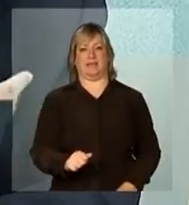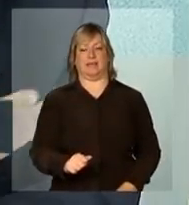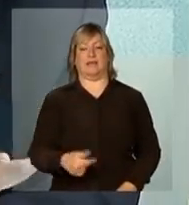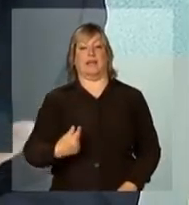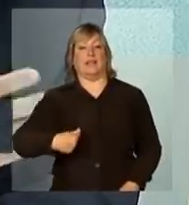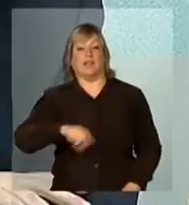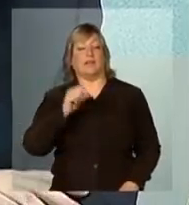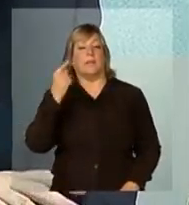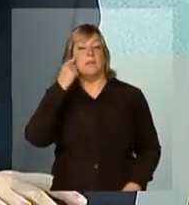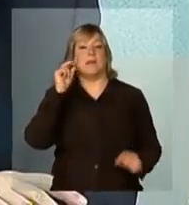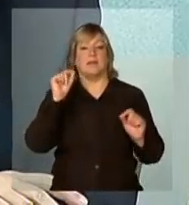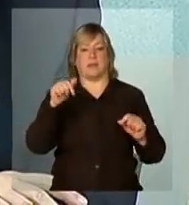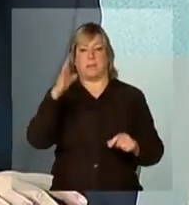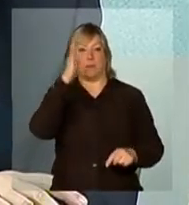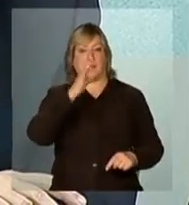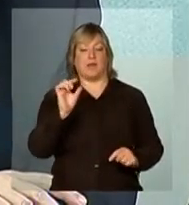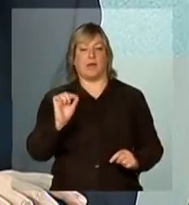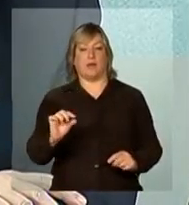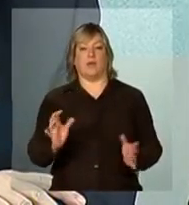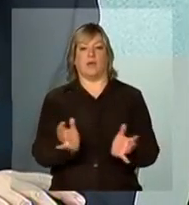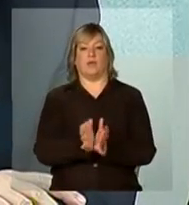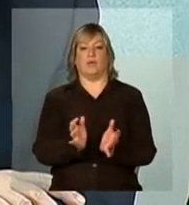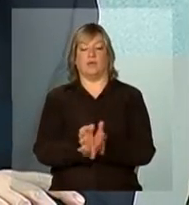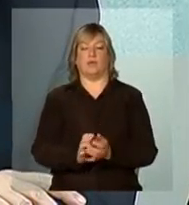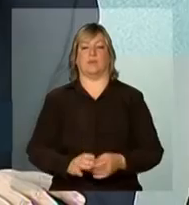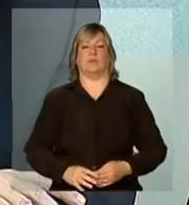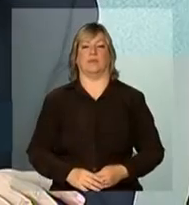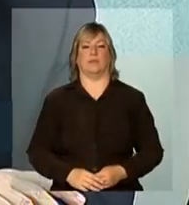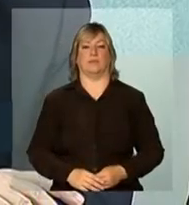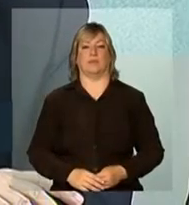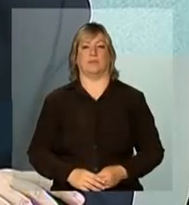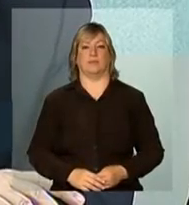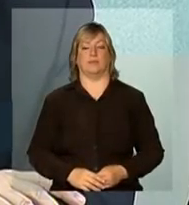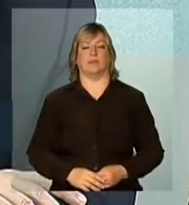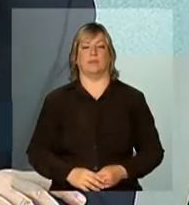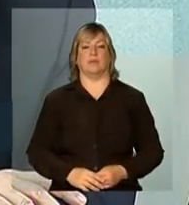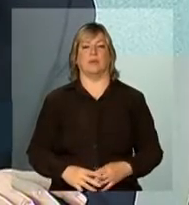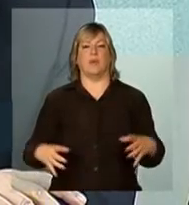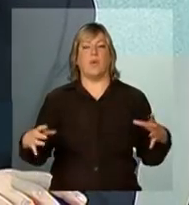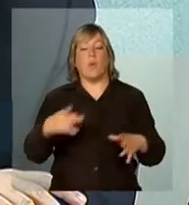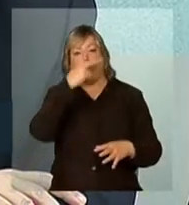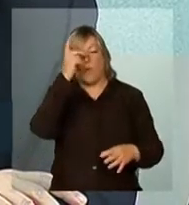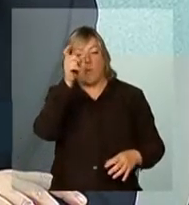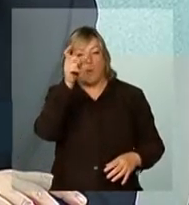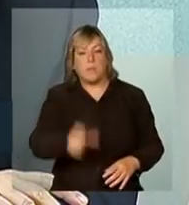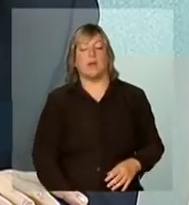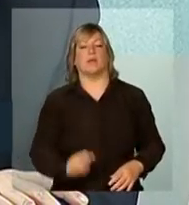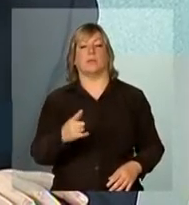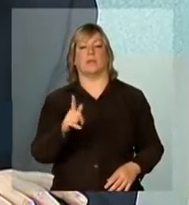o racismo falando com seriedade eh num mano numa geração.